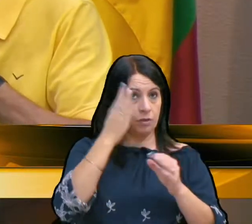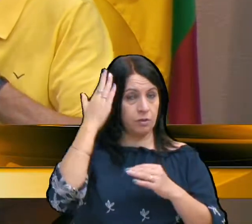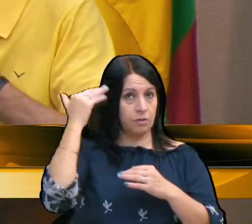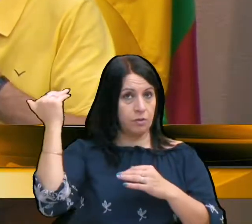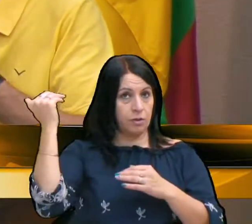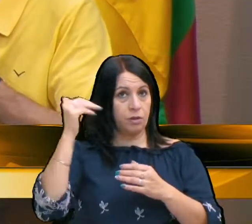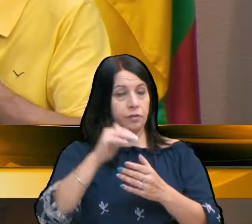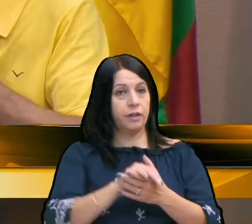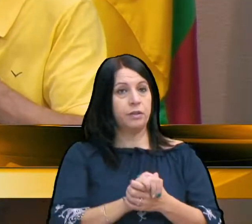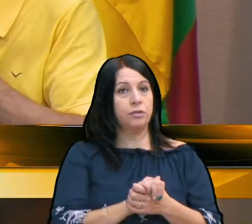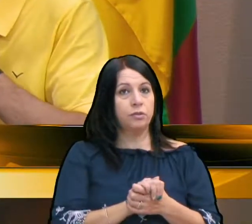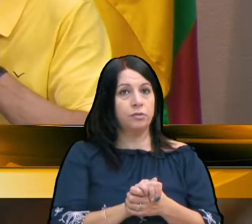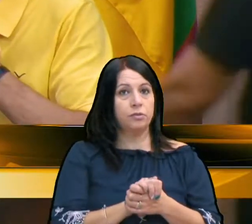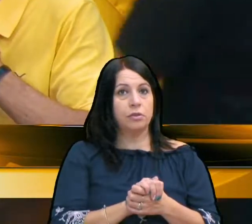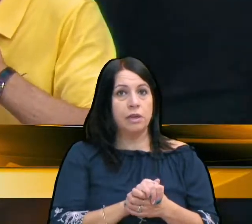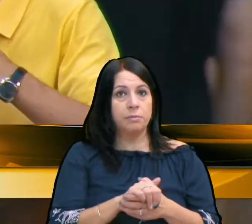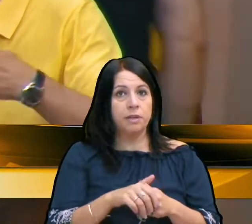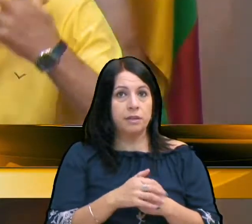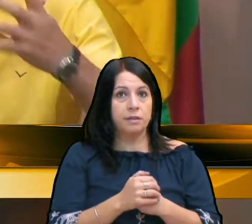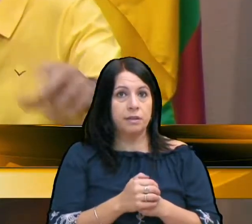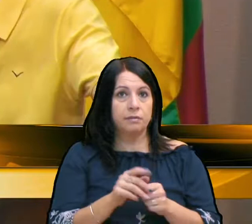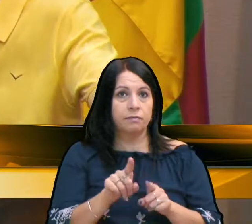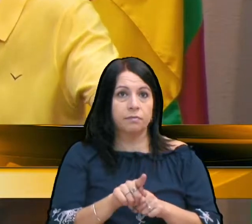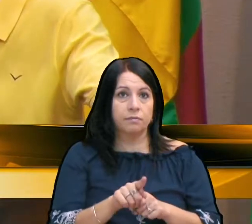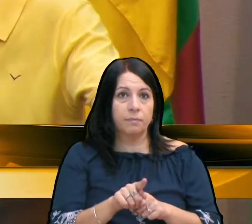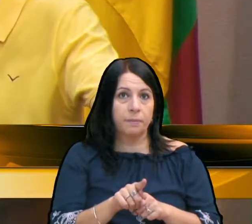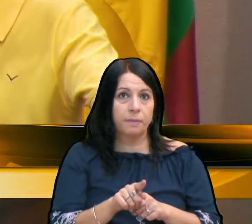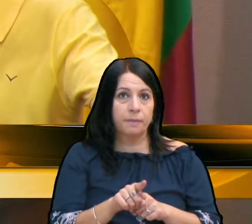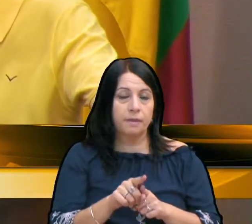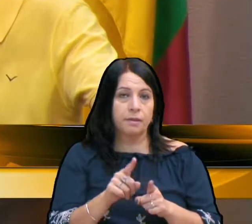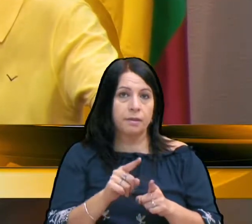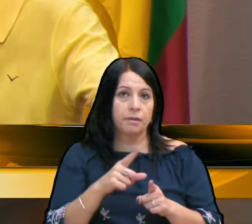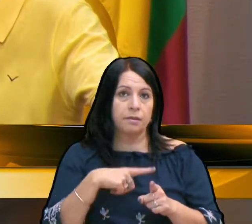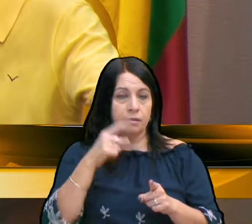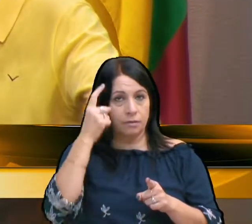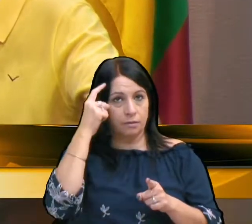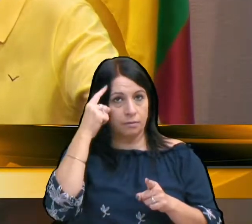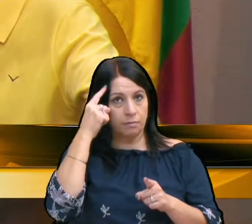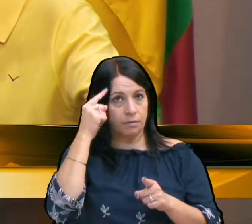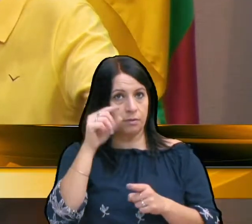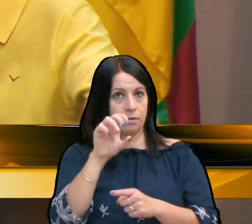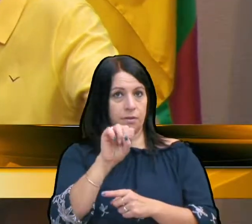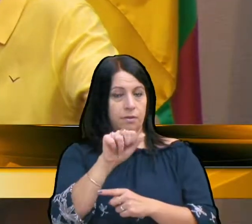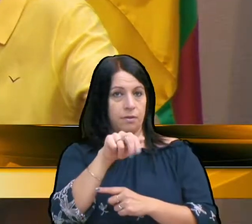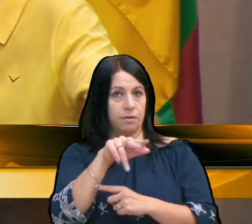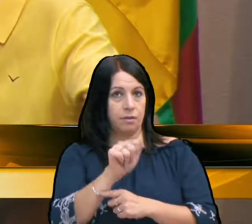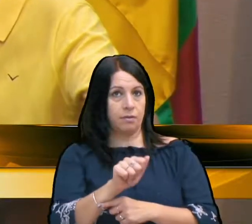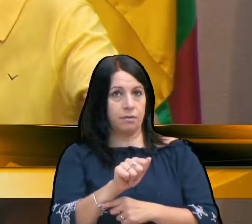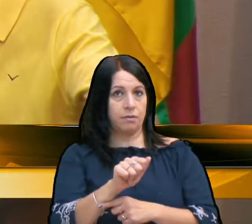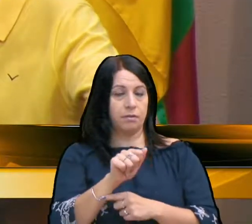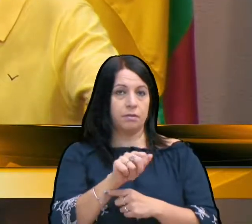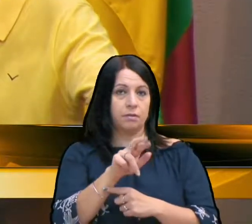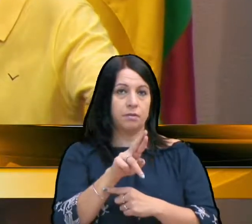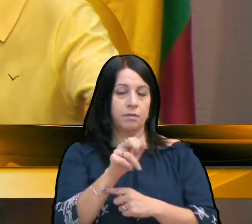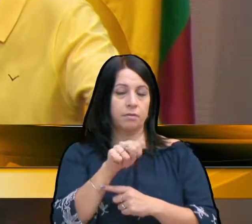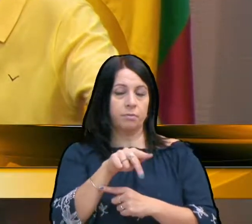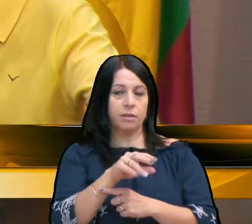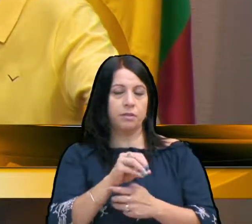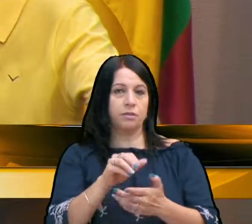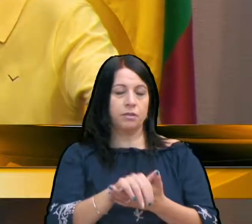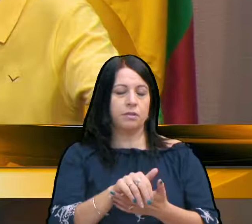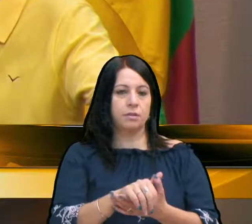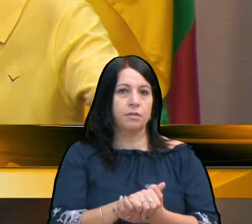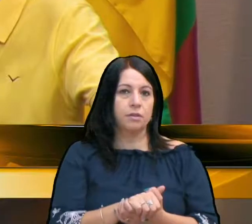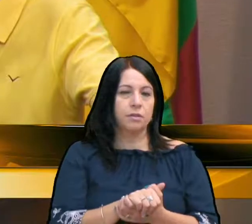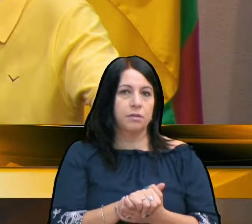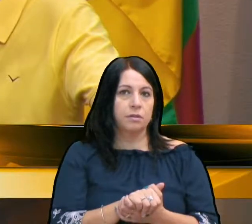sucesso, mas eu imagino o que, se passa na mente da Sandra Randão, que é uma pessoa dinâmica, que tem